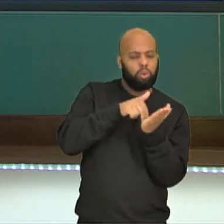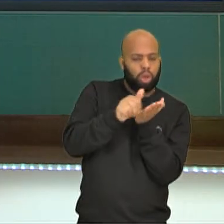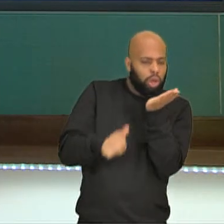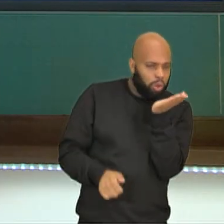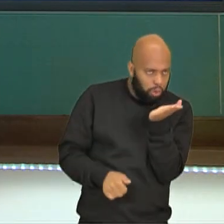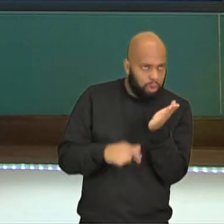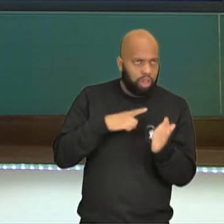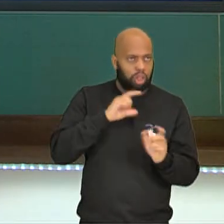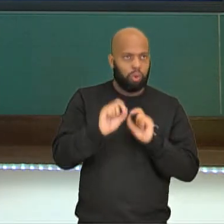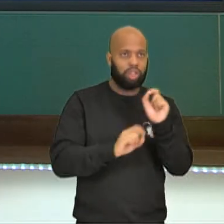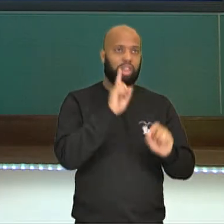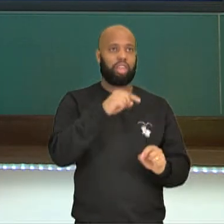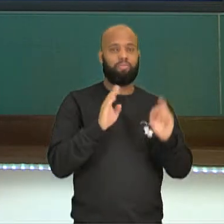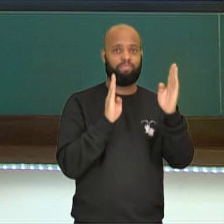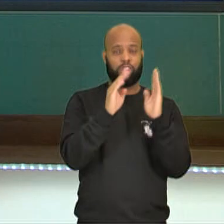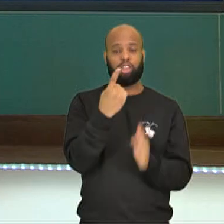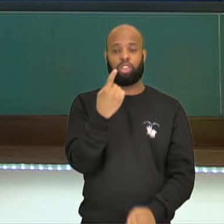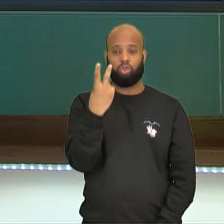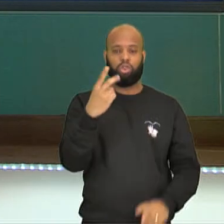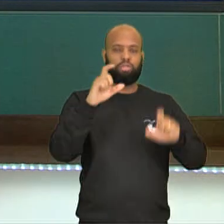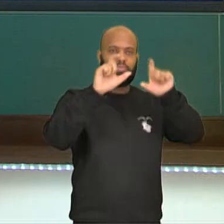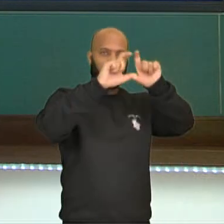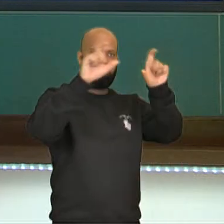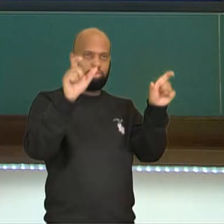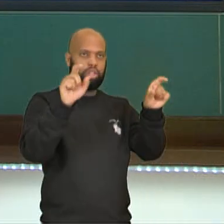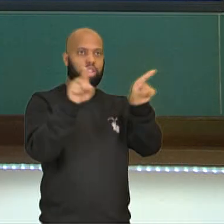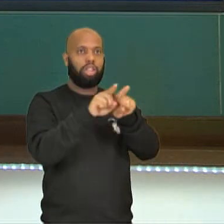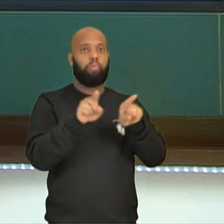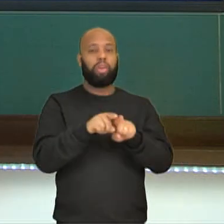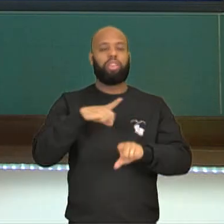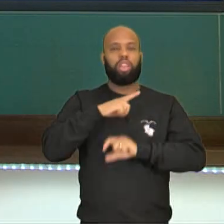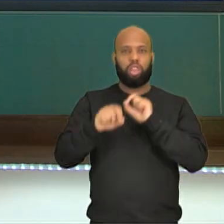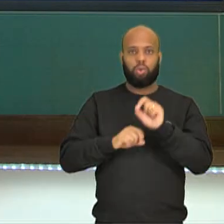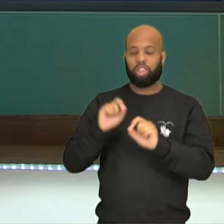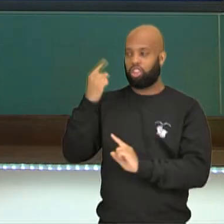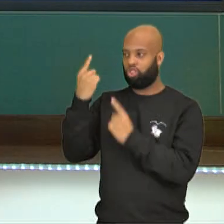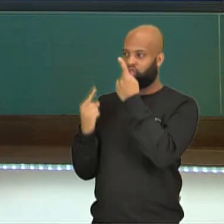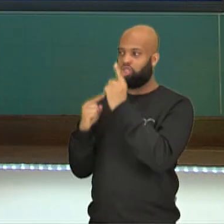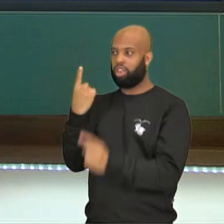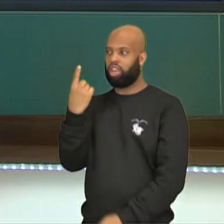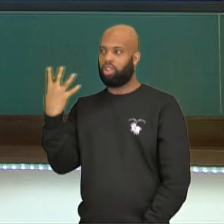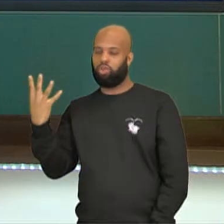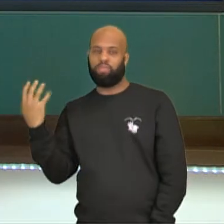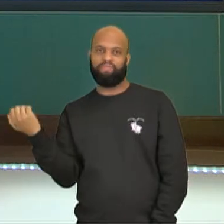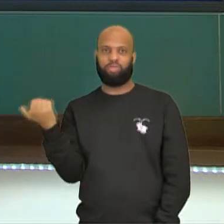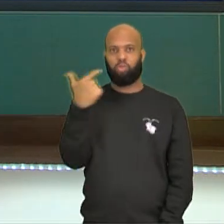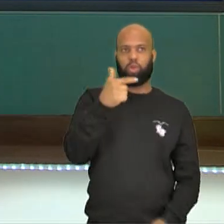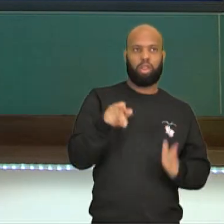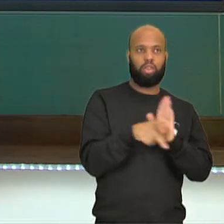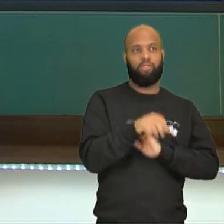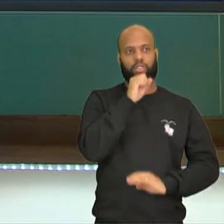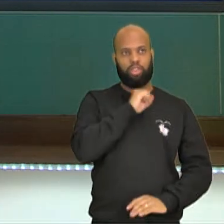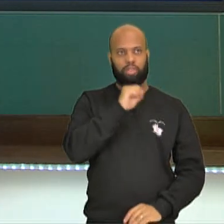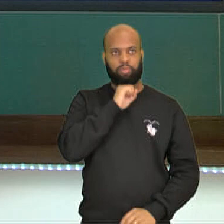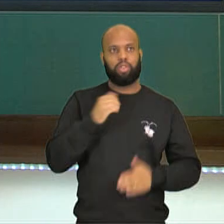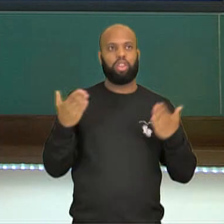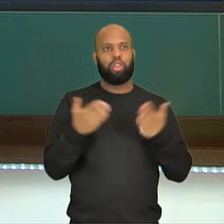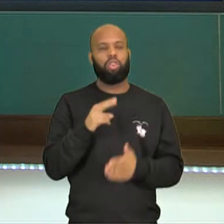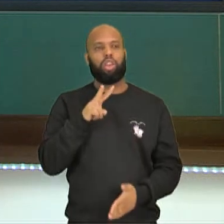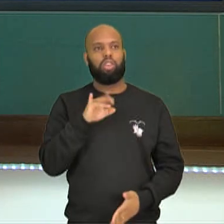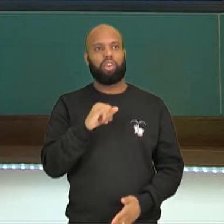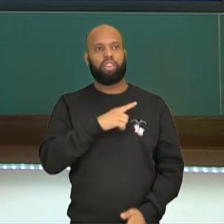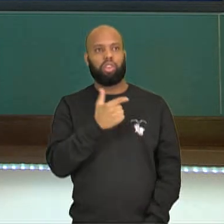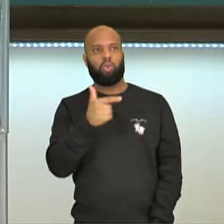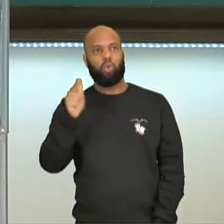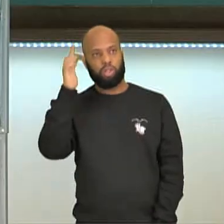Estreito de Bering é 12, e só o de Monte Verde já é de 14. Então, a costa chilena é mais antiga que o Estreito de Bering. Agora vamos para a